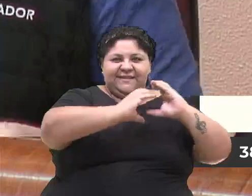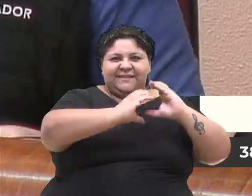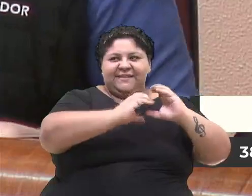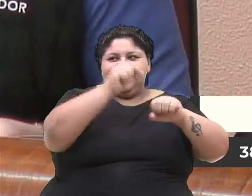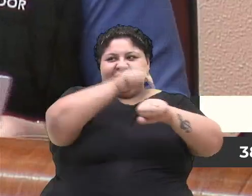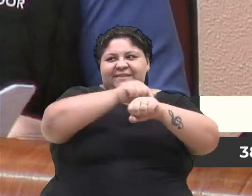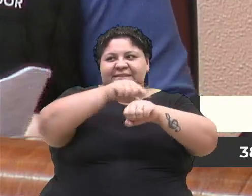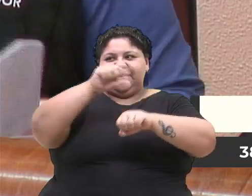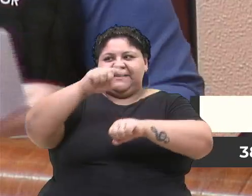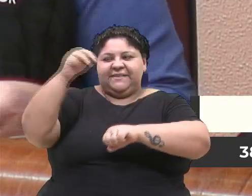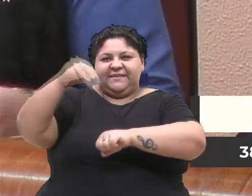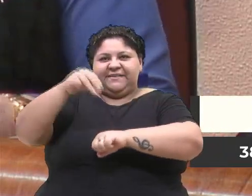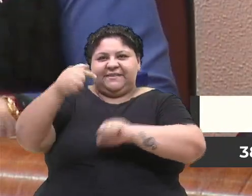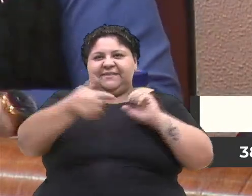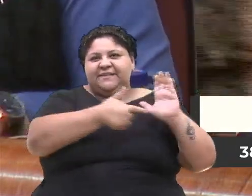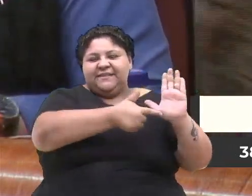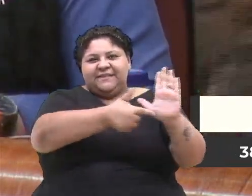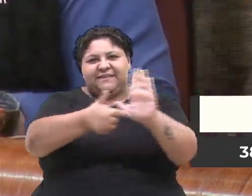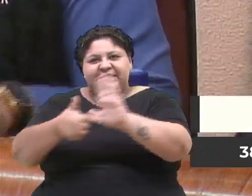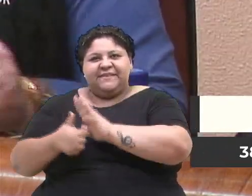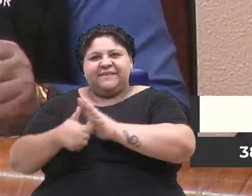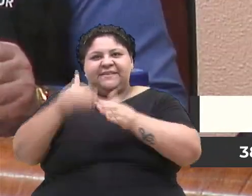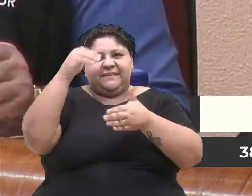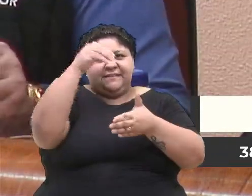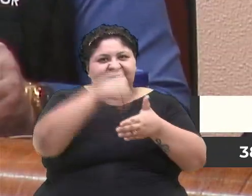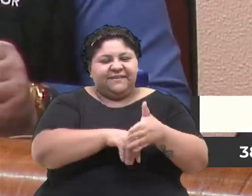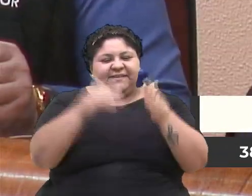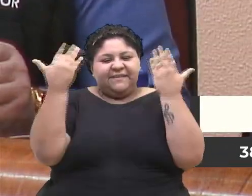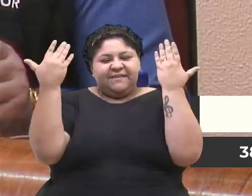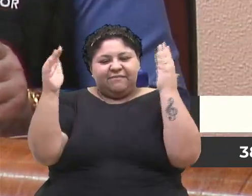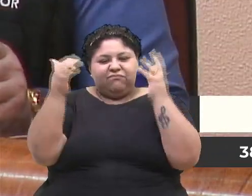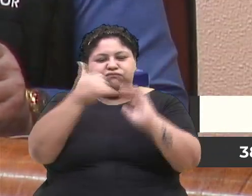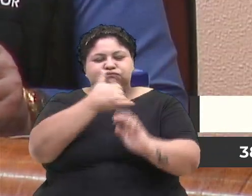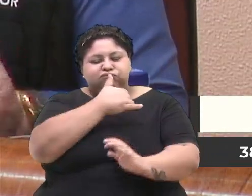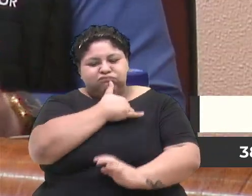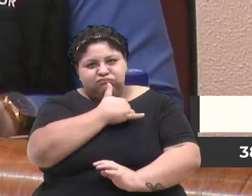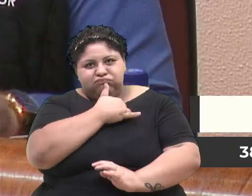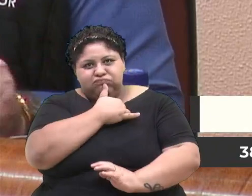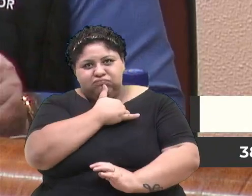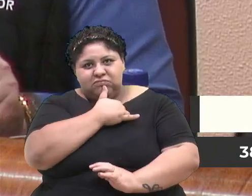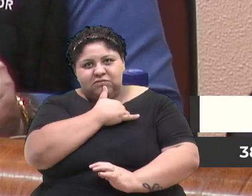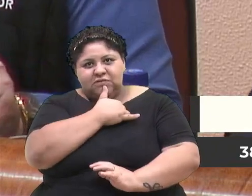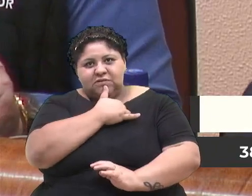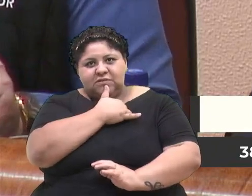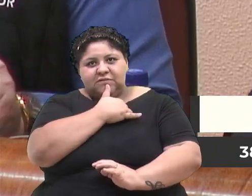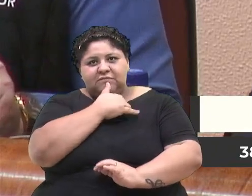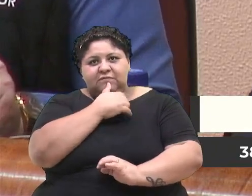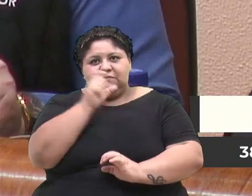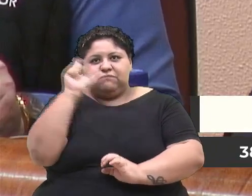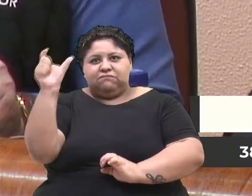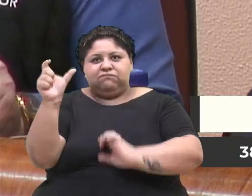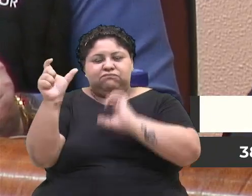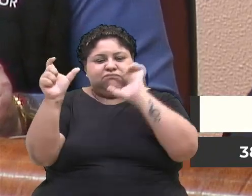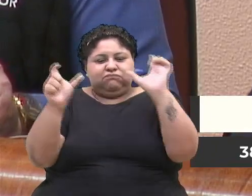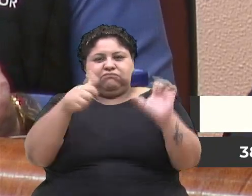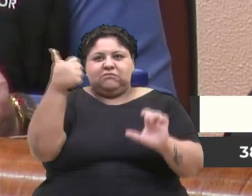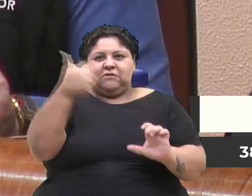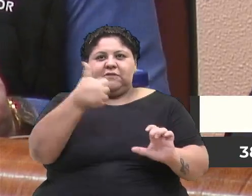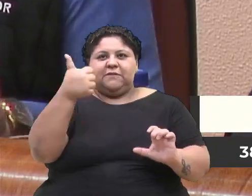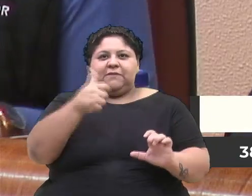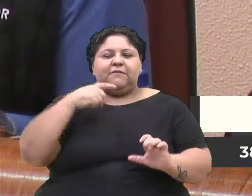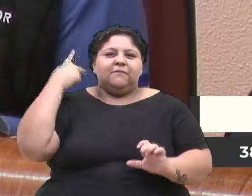O tempo de 10 minutos para a apresentação de votos de pesar, de louvor, de congratulações. Peço a palavra. Peço a palavra, presidente. Peço a palavra. Primeiro, o vereador